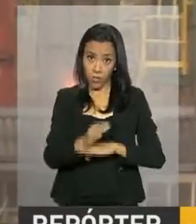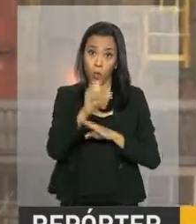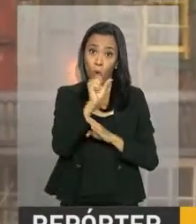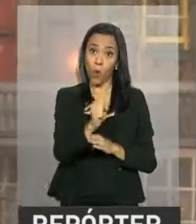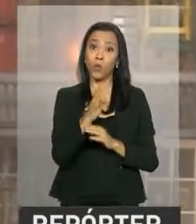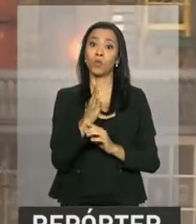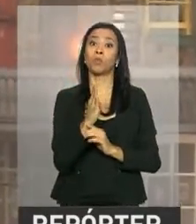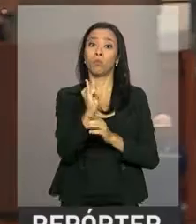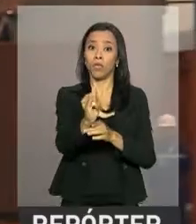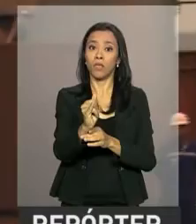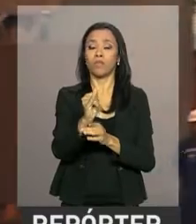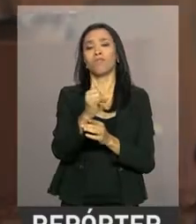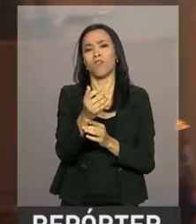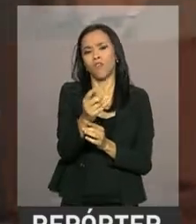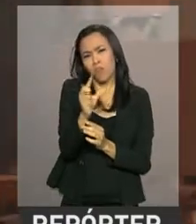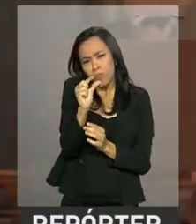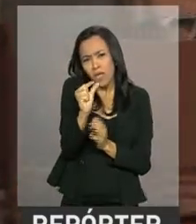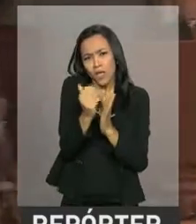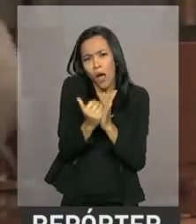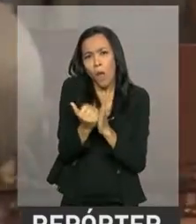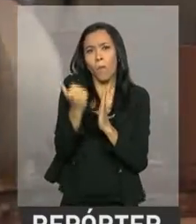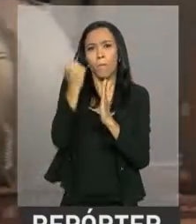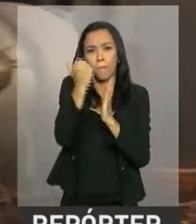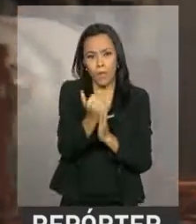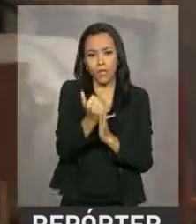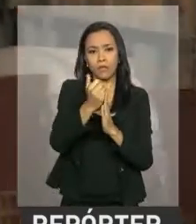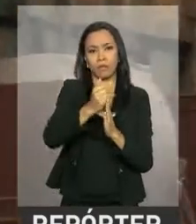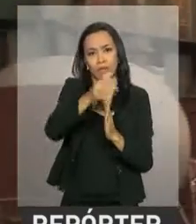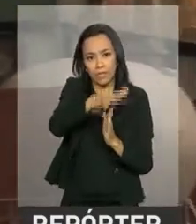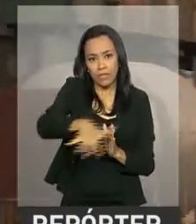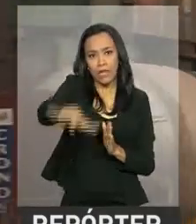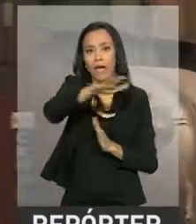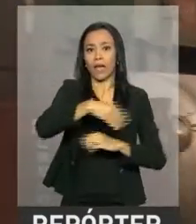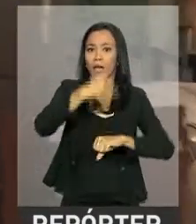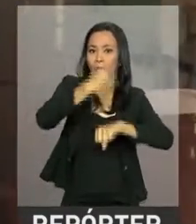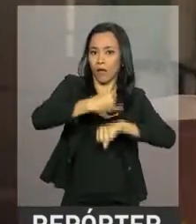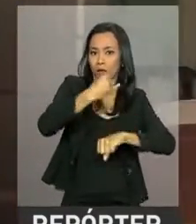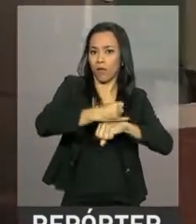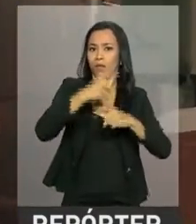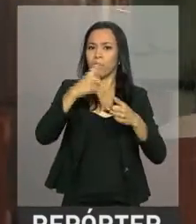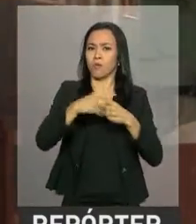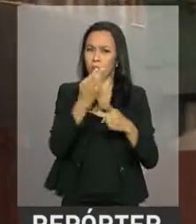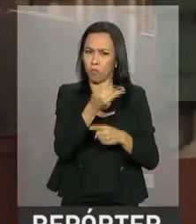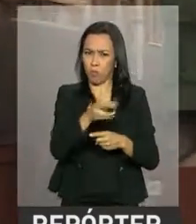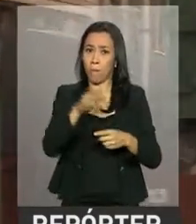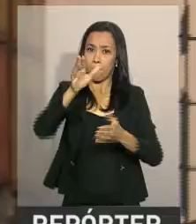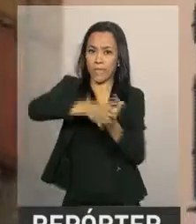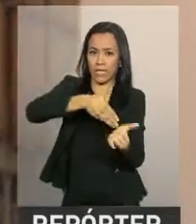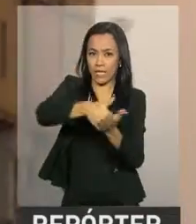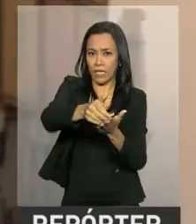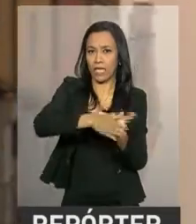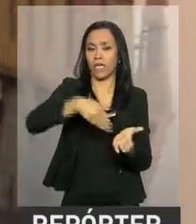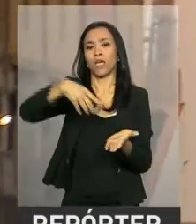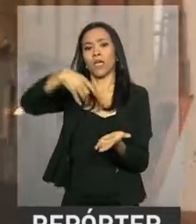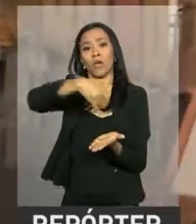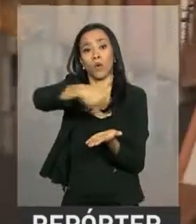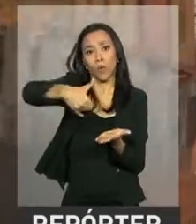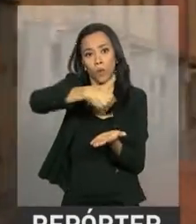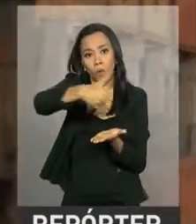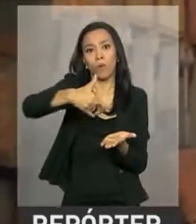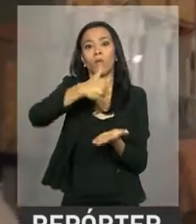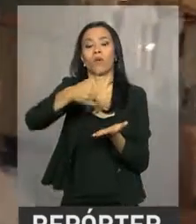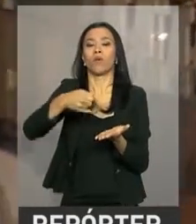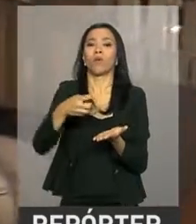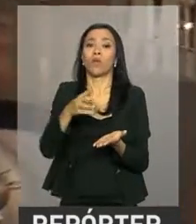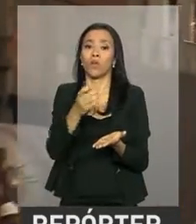foi registrado um pequeno aumento nas vendas de semimanufaturados como alumínio bruto manteiga gordura e óleo quando